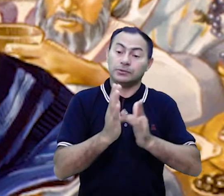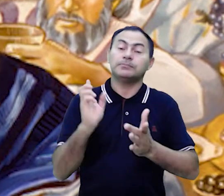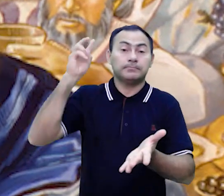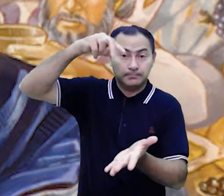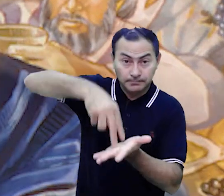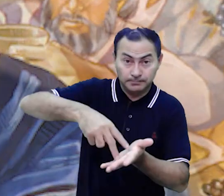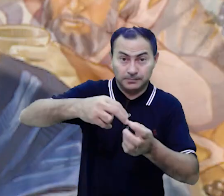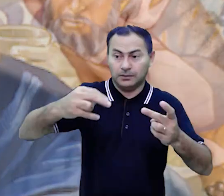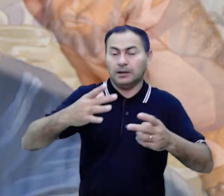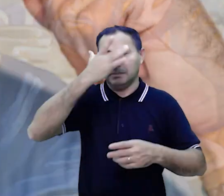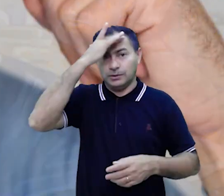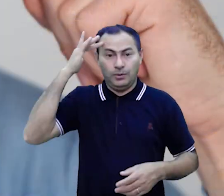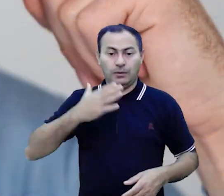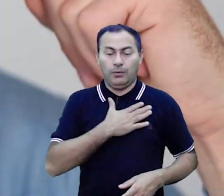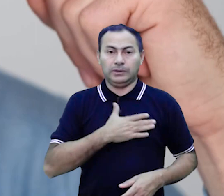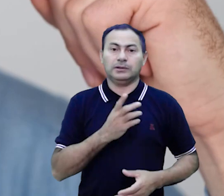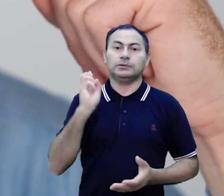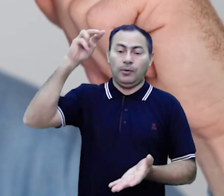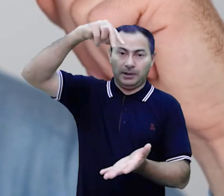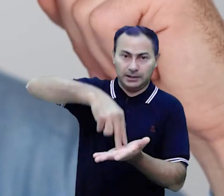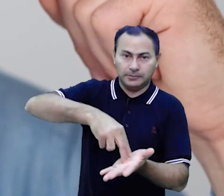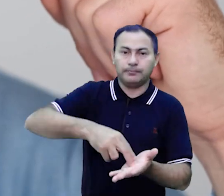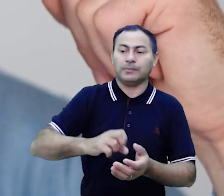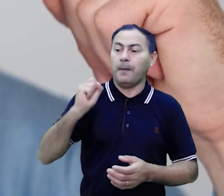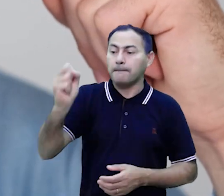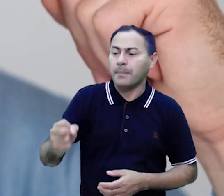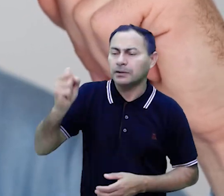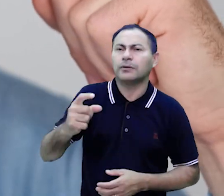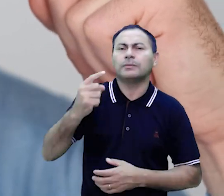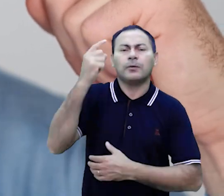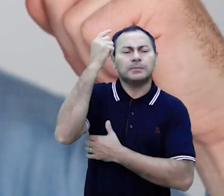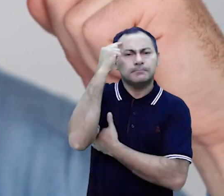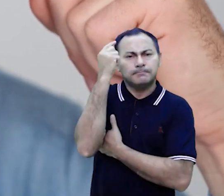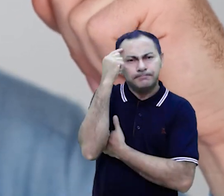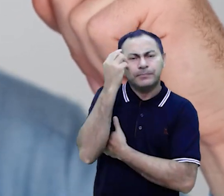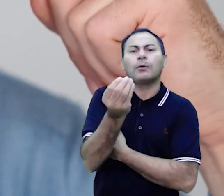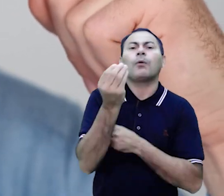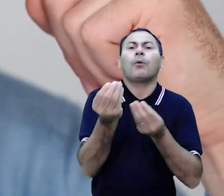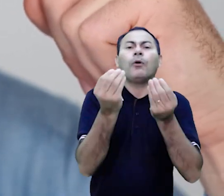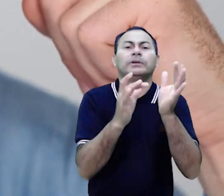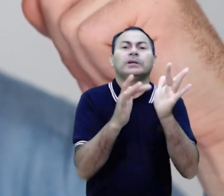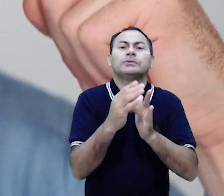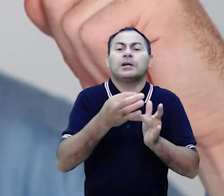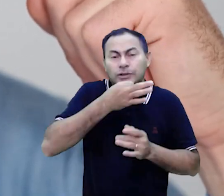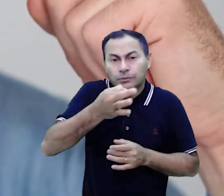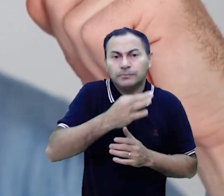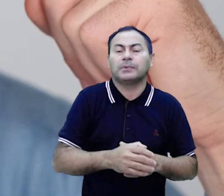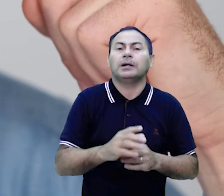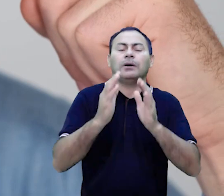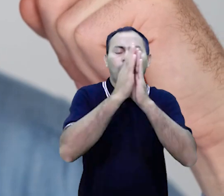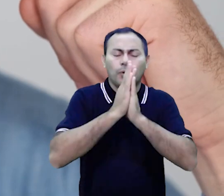ia nesse tipo de evento. As pessoas gostavam da sua presença. O pastor ficou pensando em como Jesus